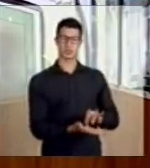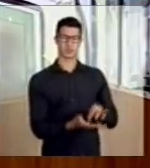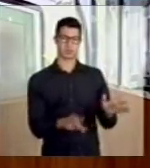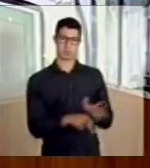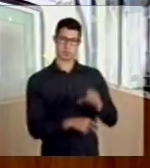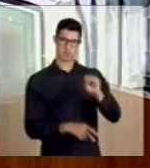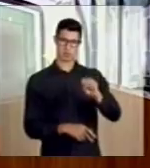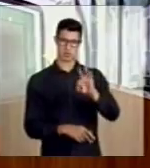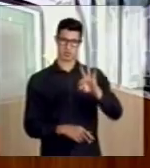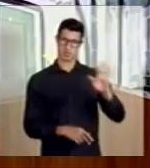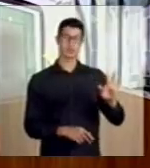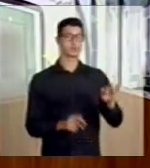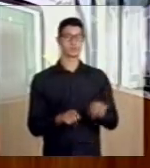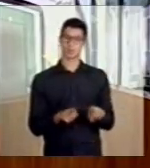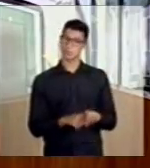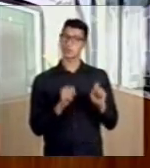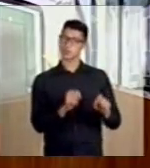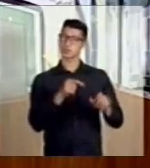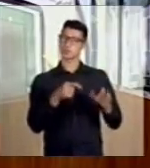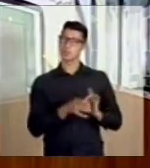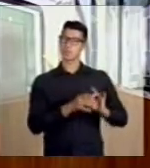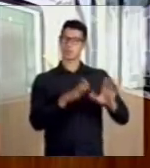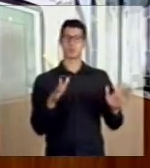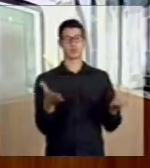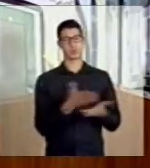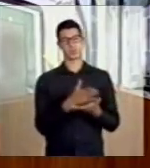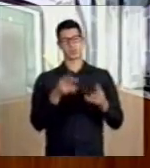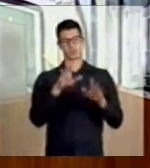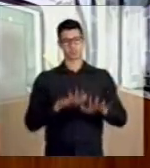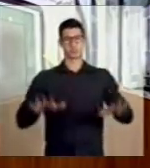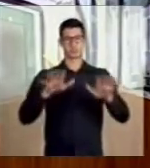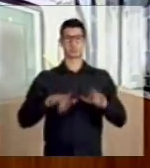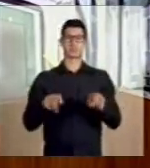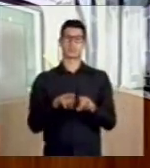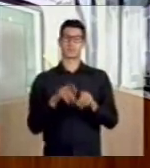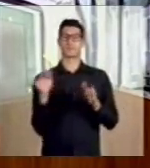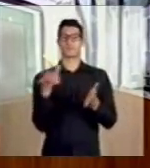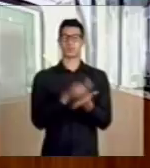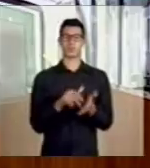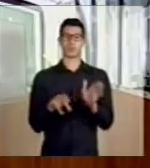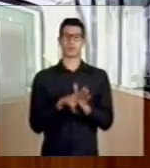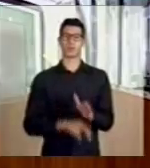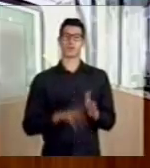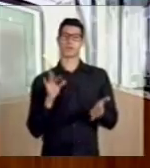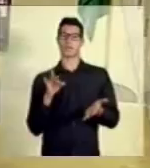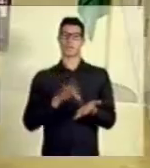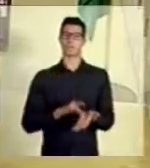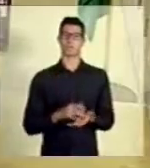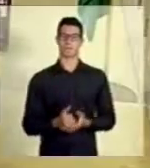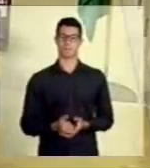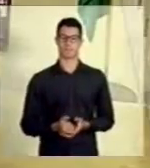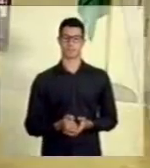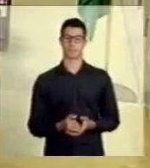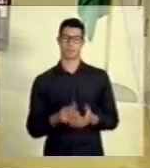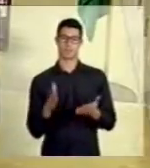atuação do Supremo Tribunal Federal e que lhe permitem, numa perspectiva de implementação concretizadora,